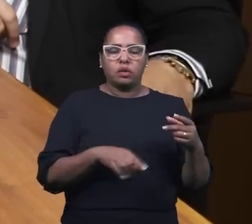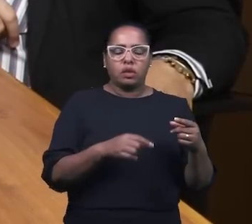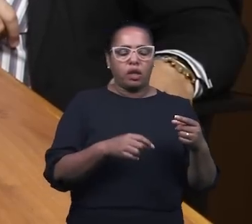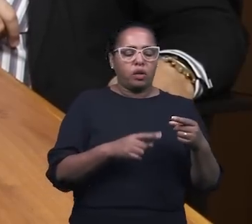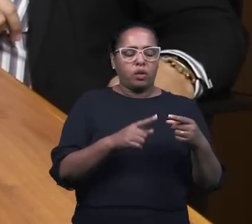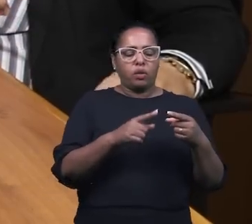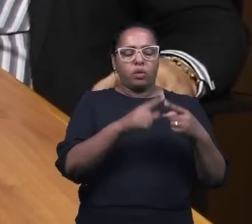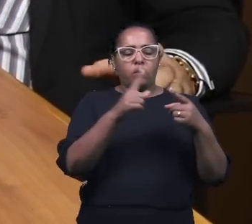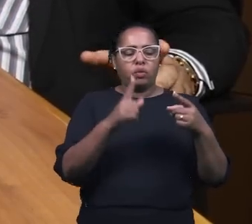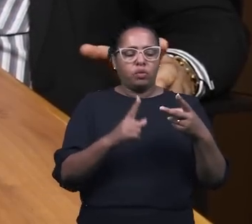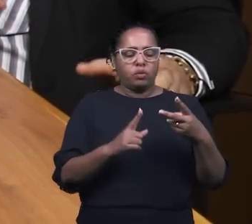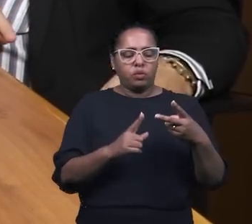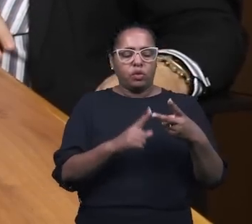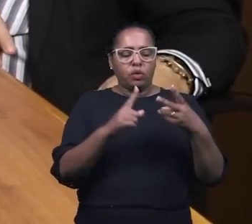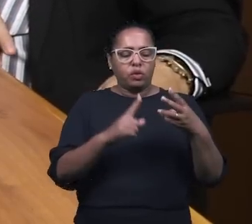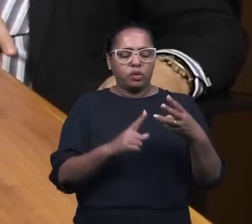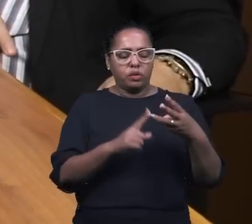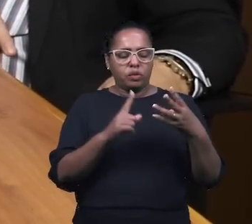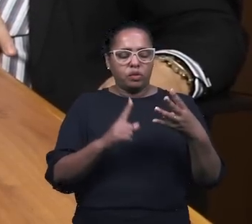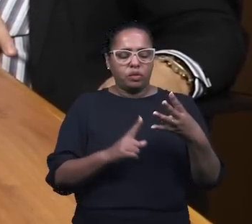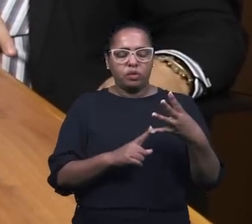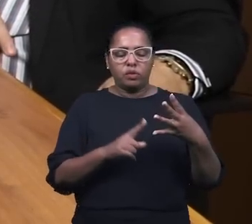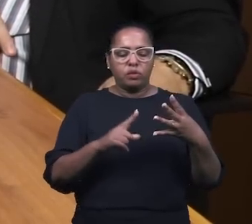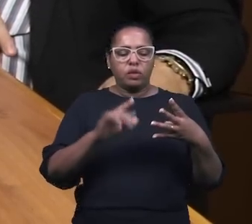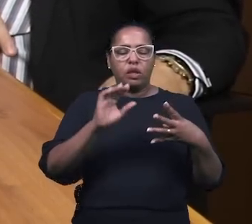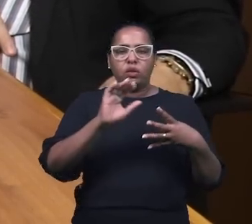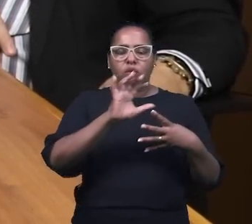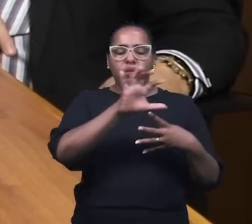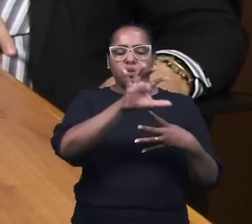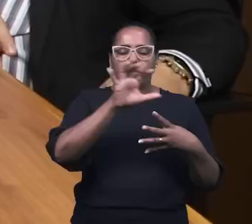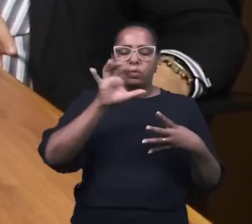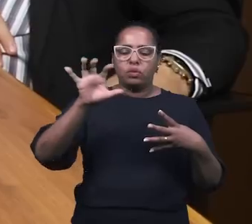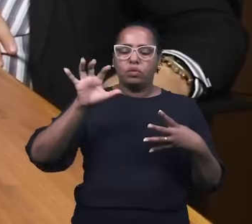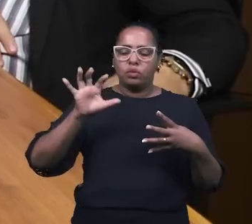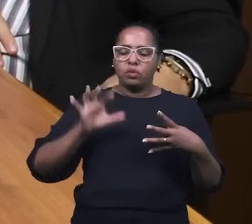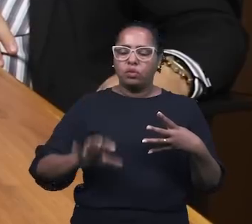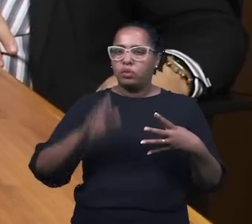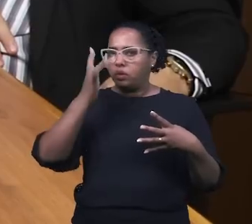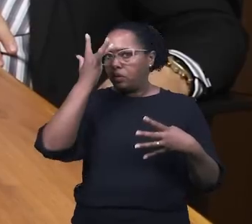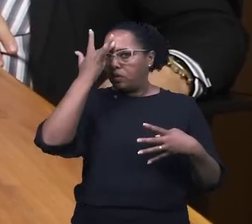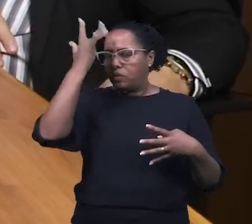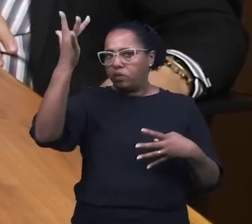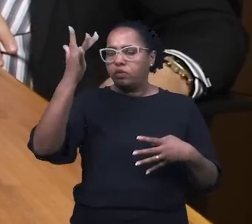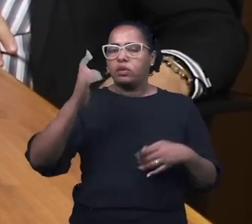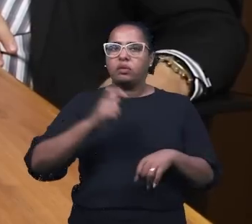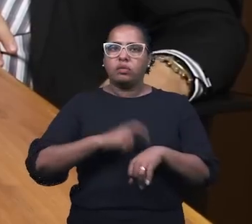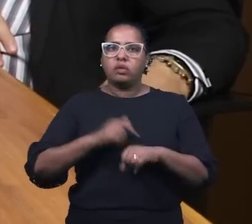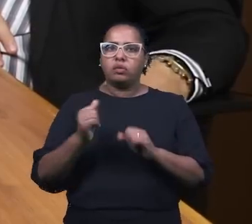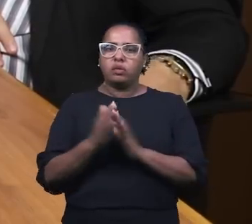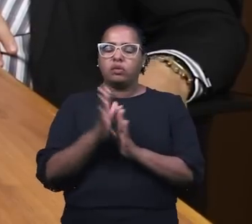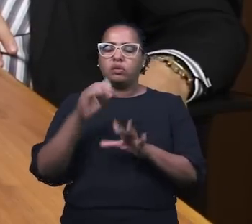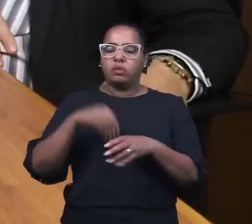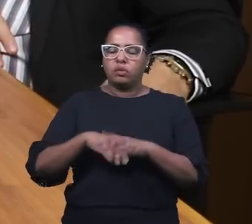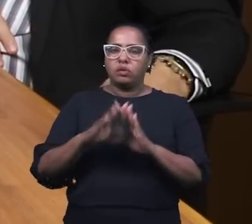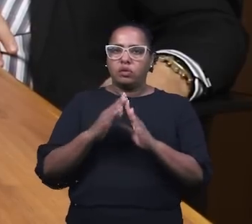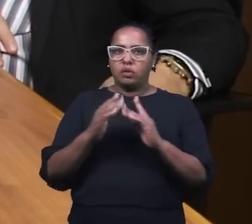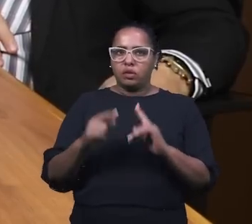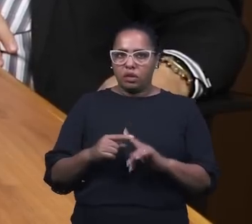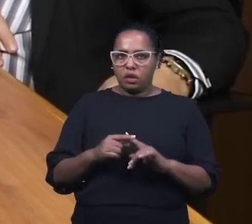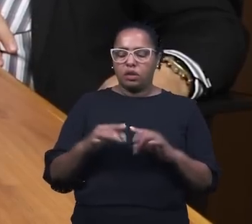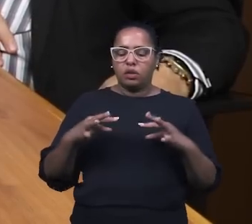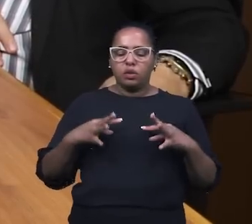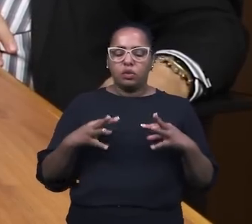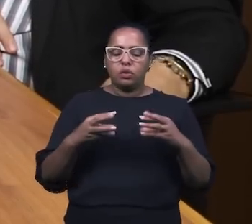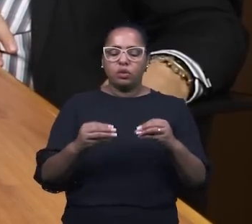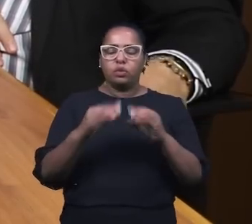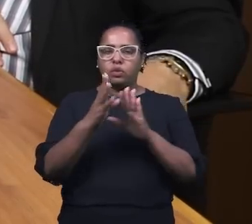soprano separado, né? Soprano, né? Contralto, tenor, baixo, para facilitar o ensino do louvor na igreja.